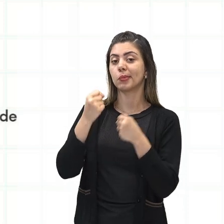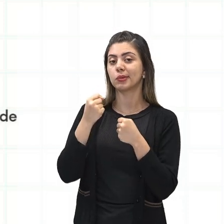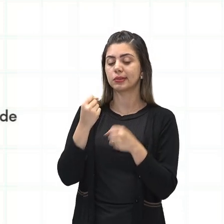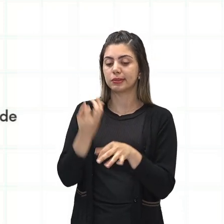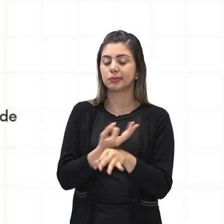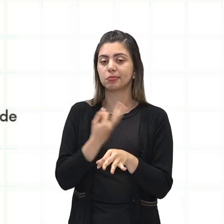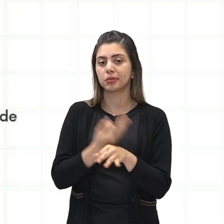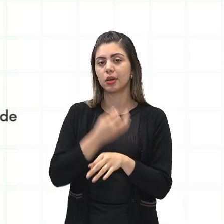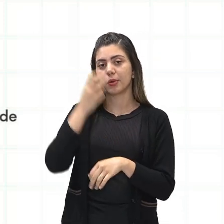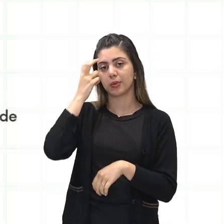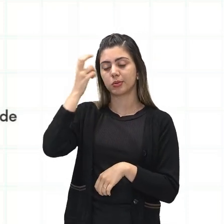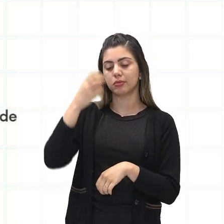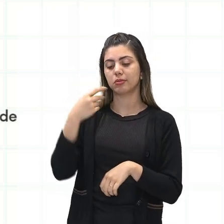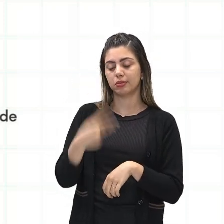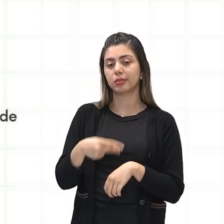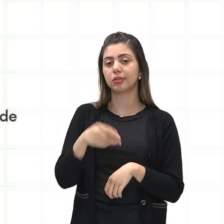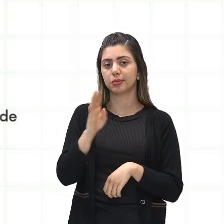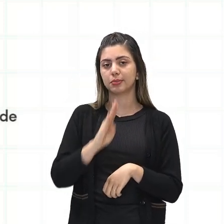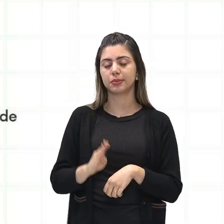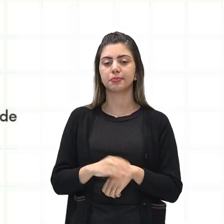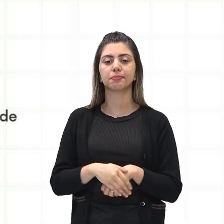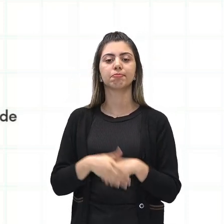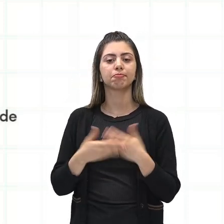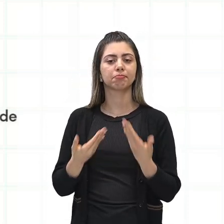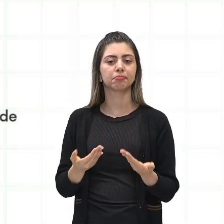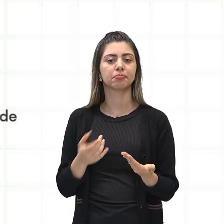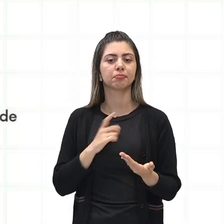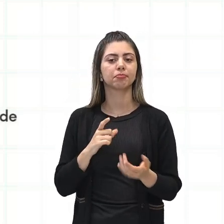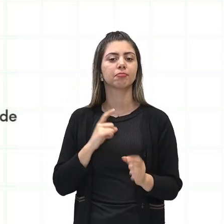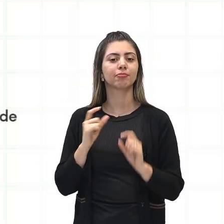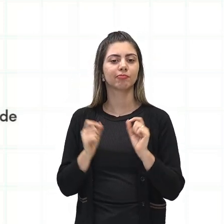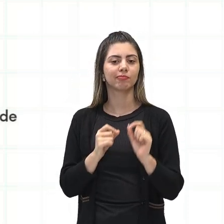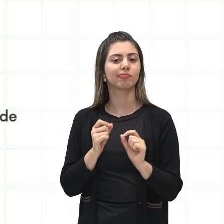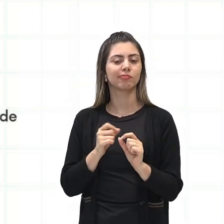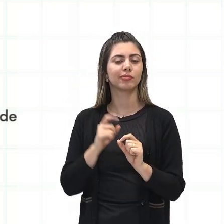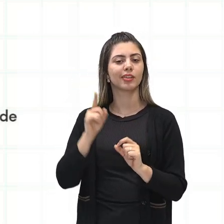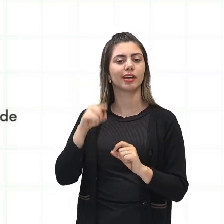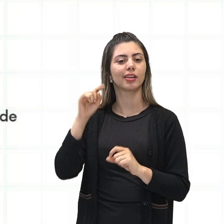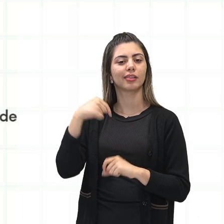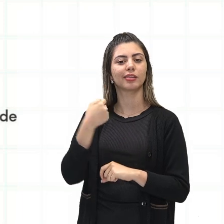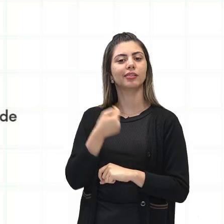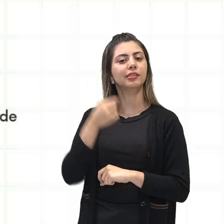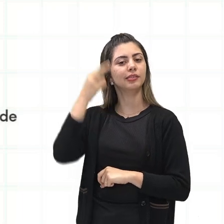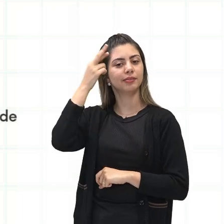no contexto brasileiro. O que intensifica essa